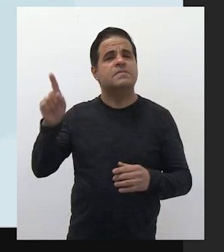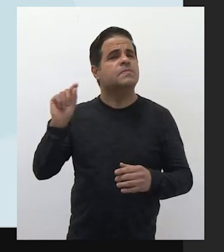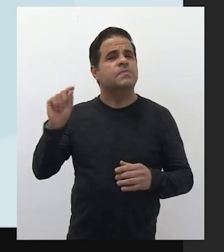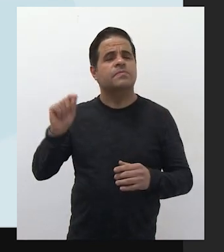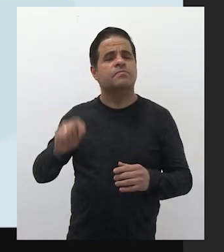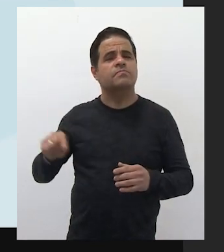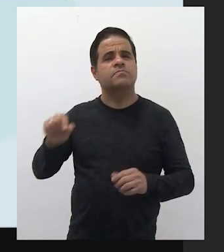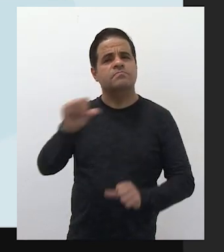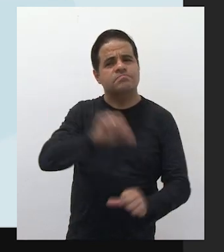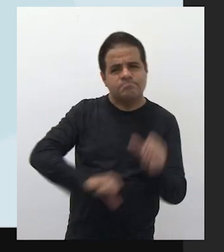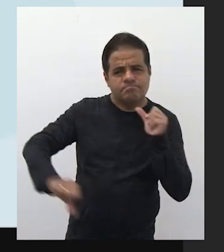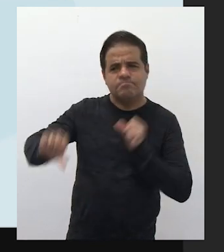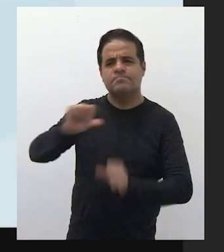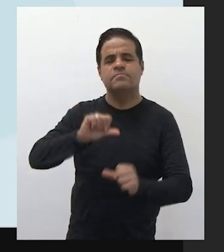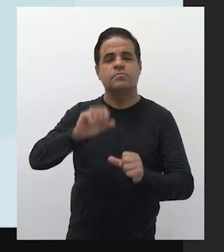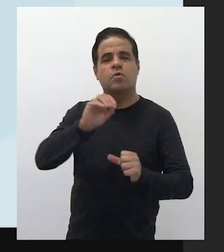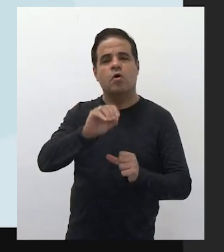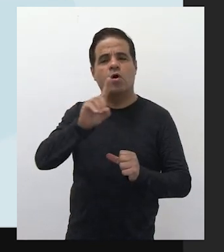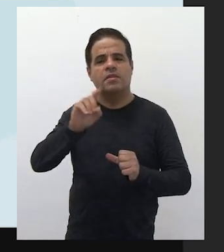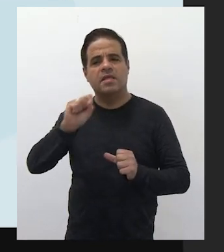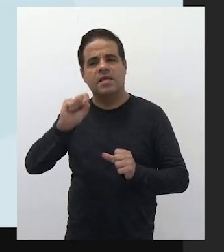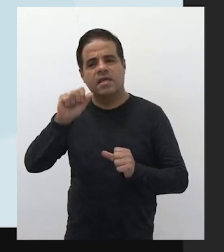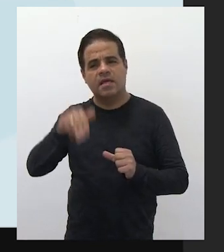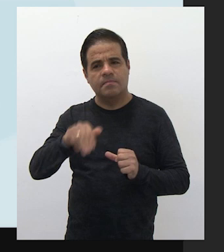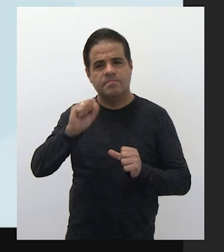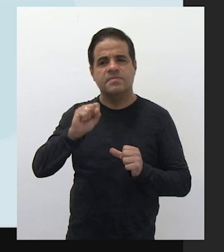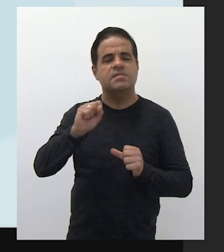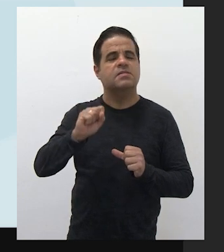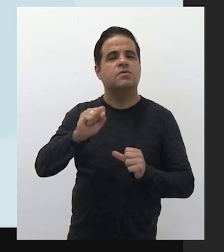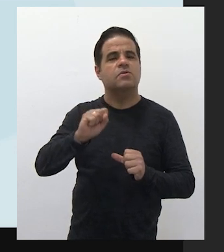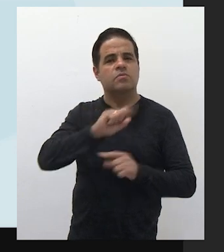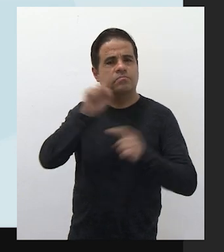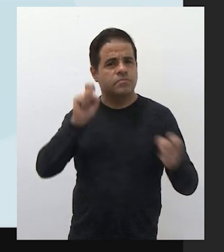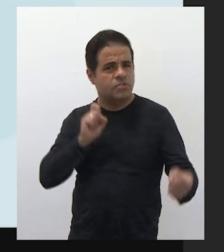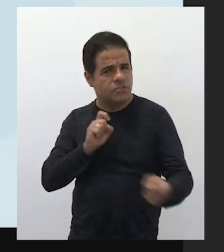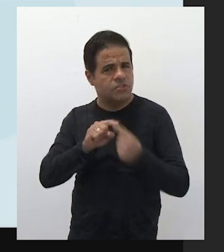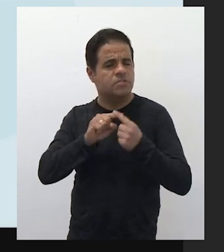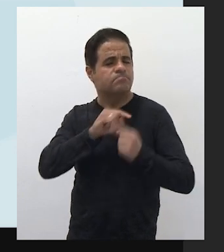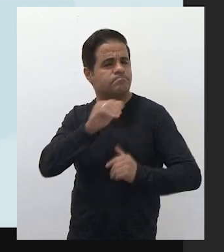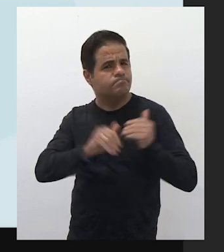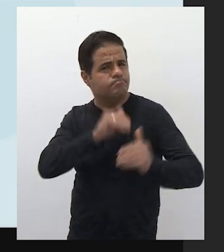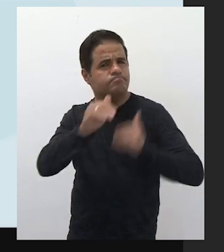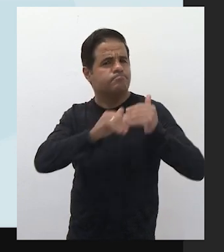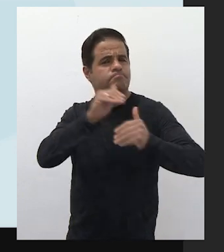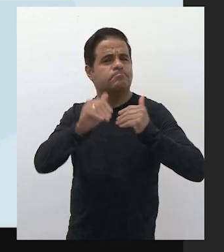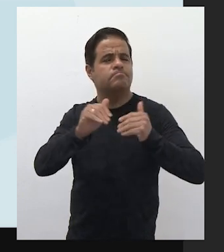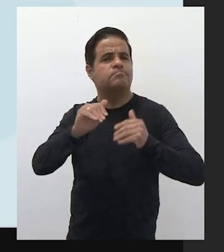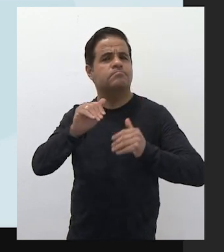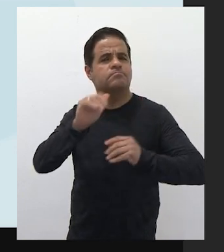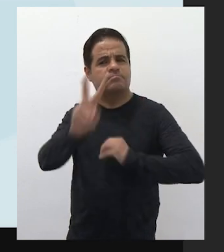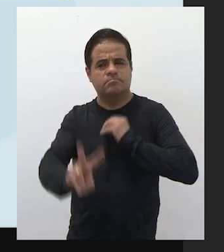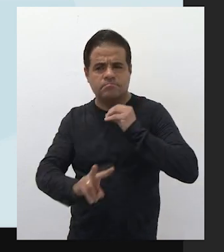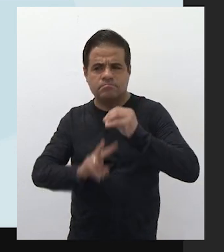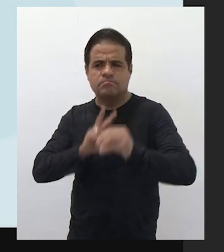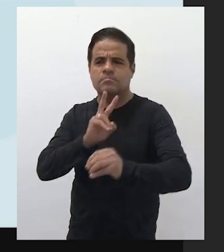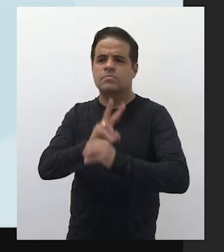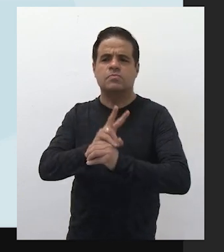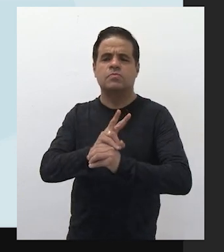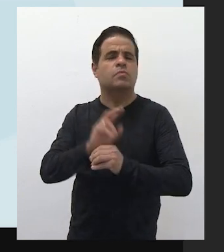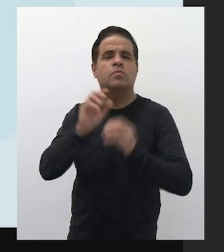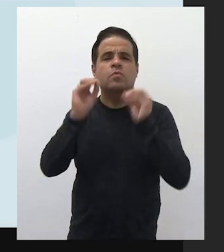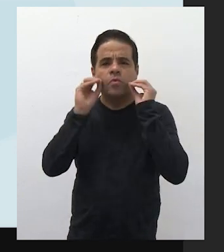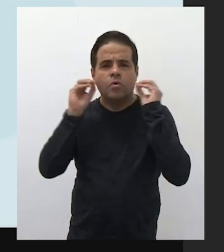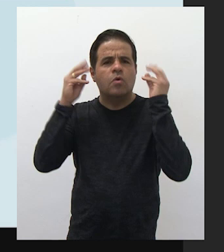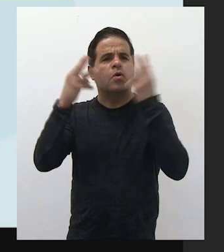dessa transição dos ODMs, Objetivos de Desenvolvimento do Milênio, para os Objetivos de Desenvolvimento Sustentável, o que, que as Nações